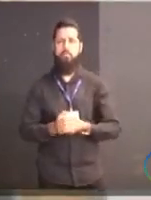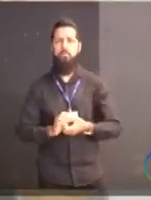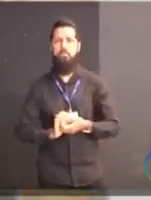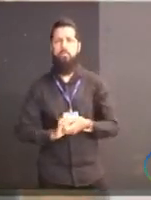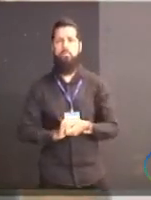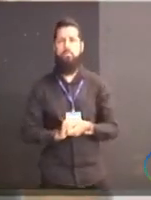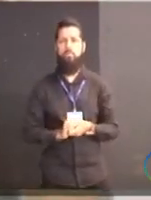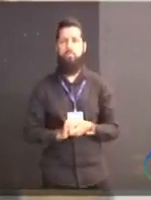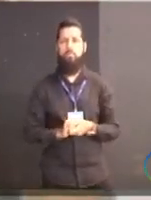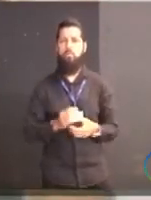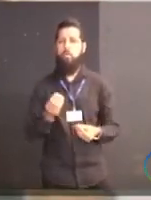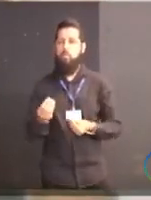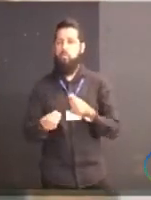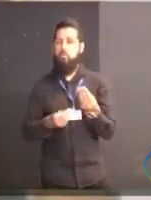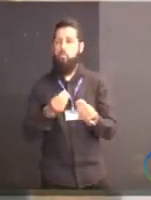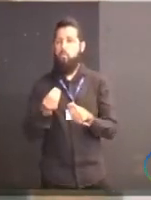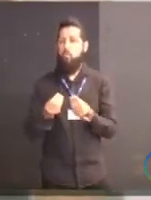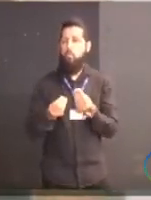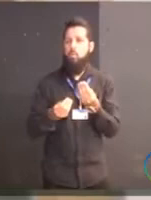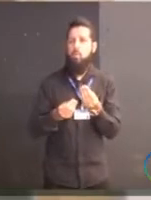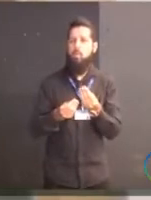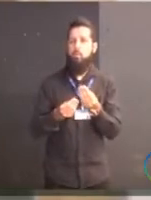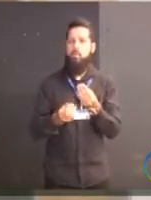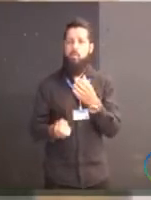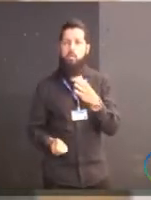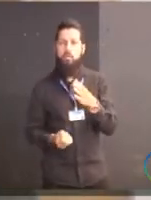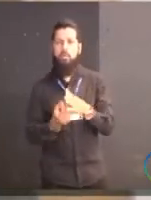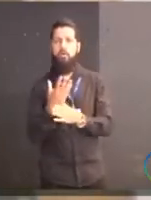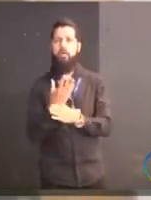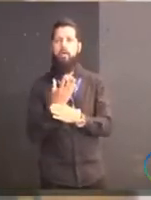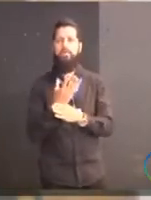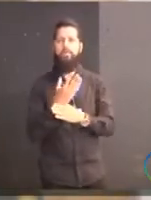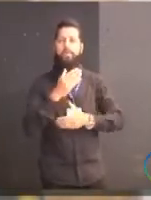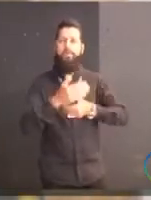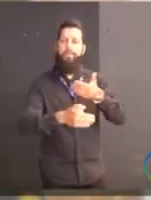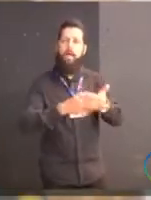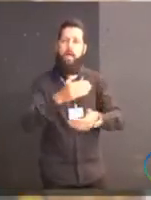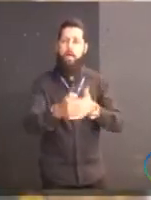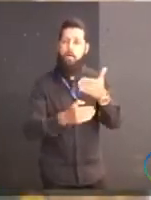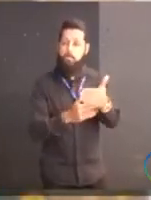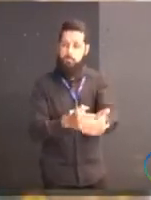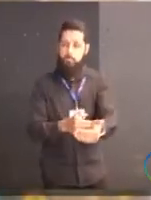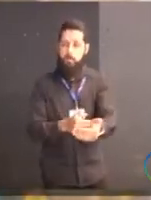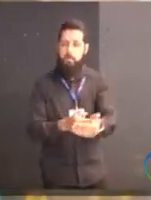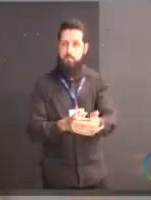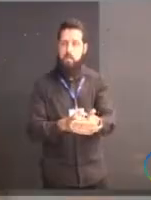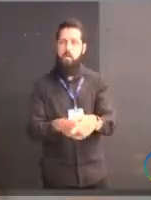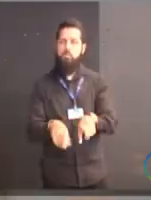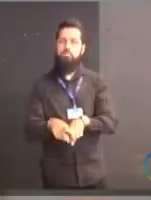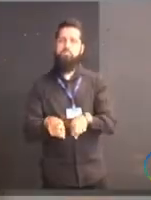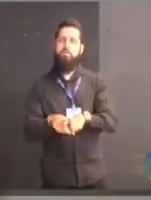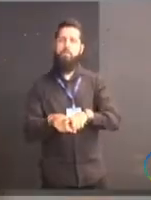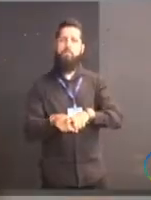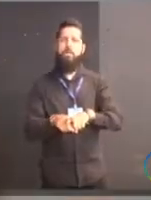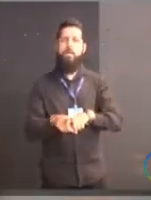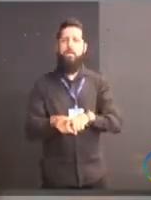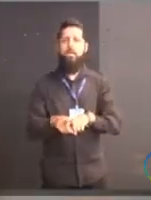supremo orientador da evolução moral do planeta. E espíritos